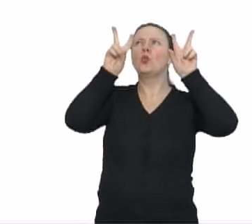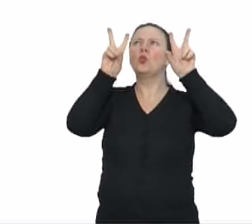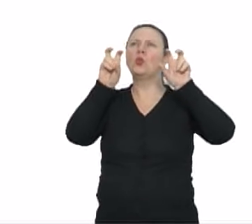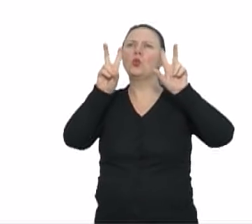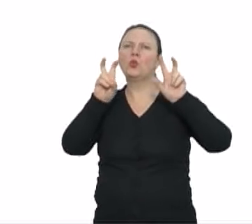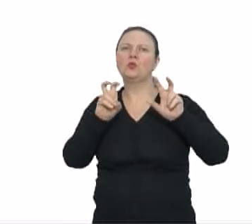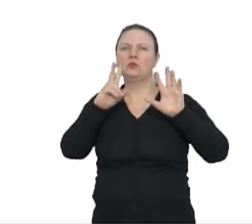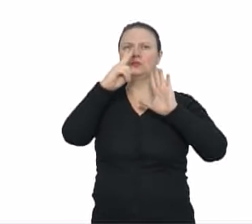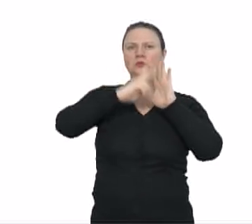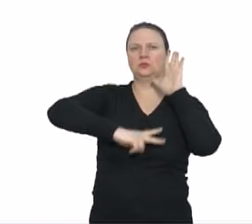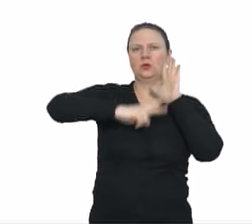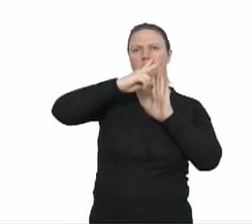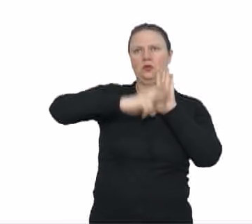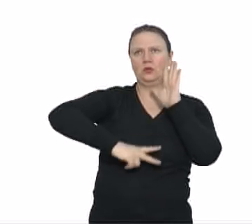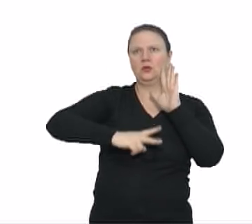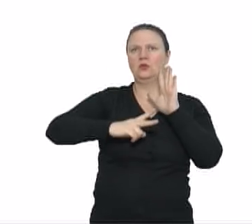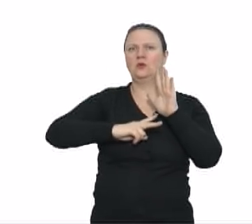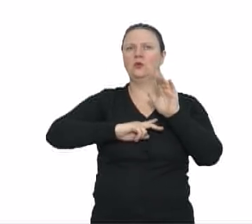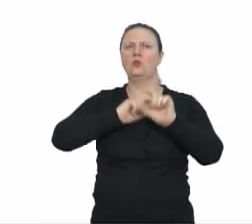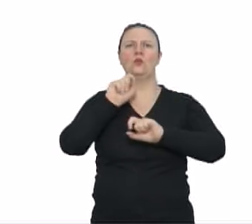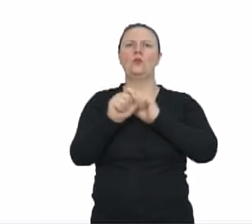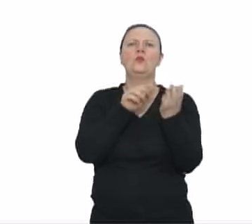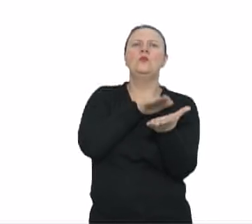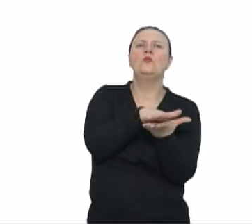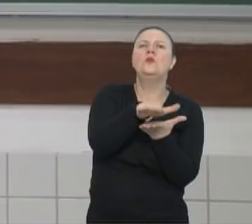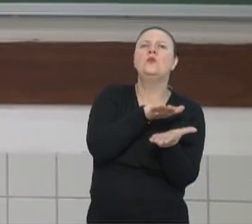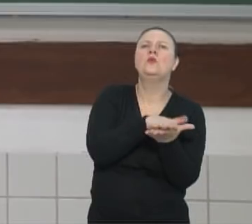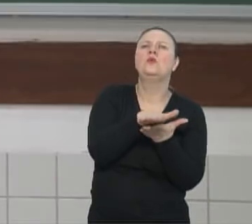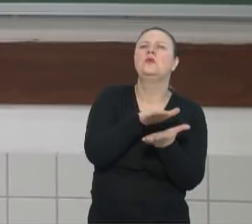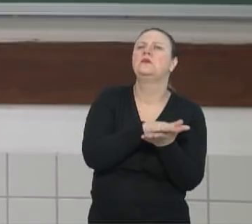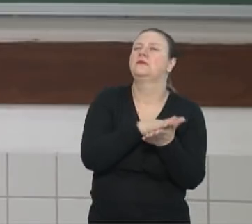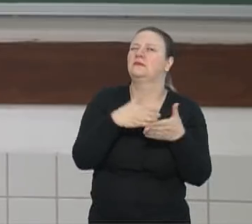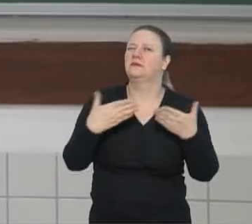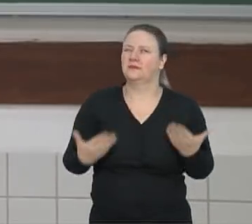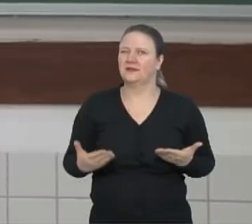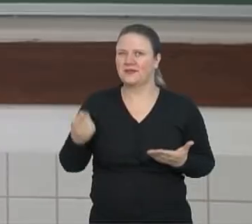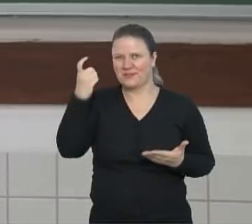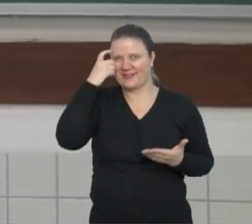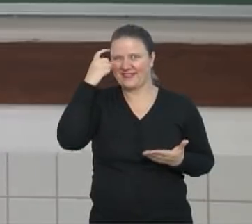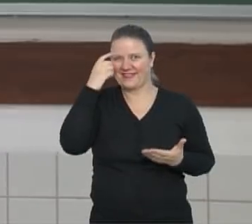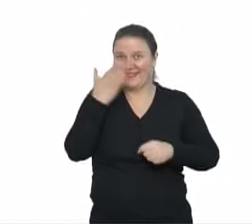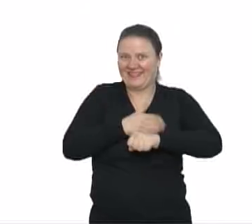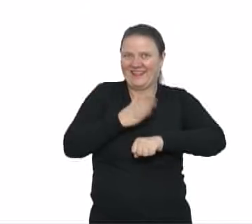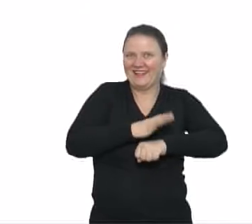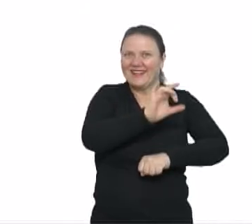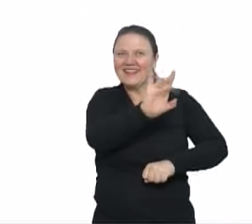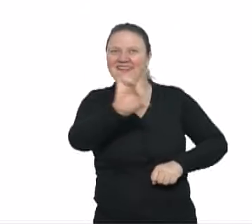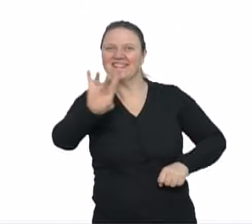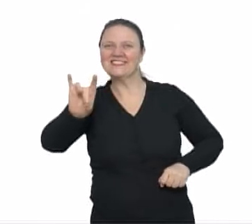que abordavam. Onde eles são publicados? Pensando lá, gente, com vocês.